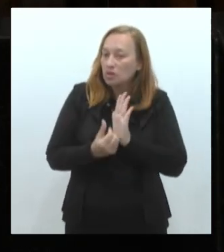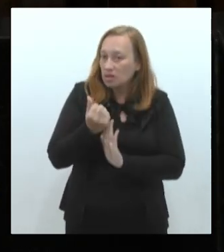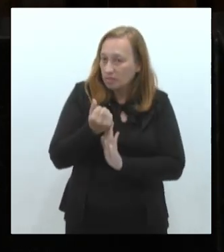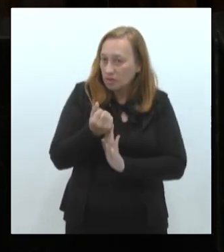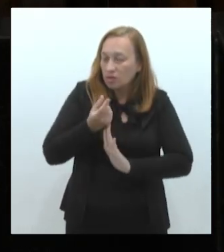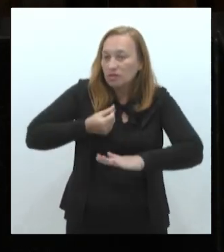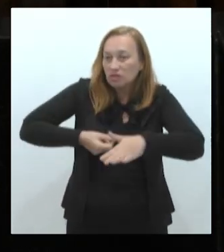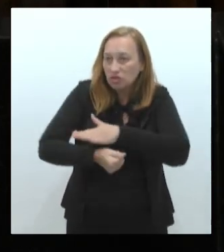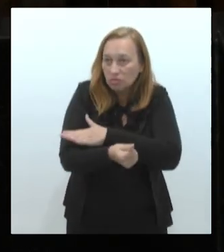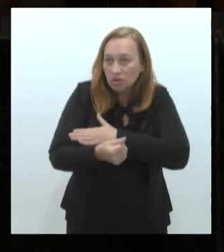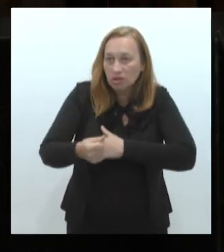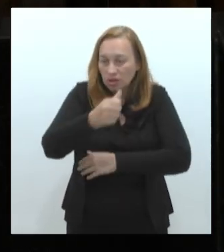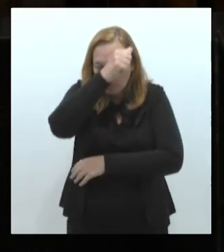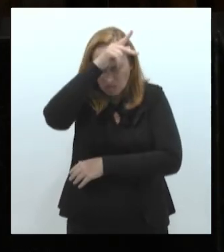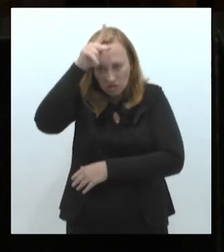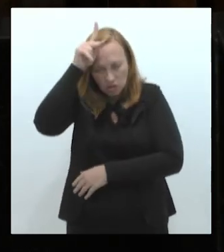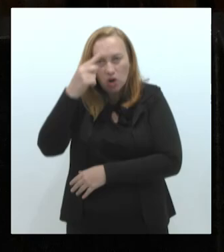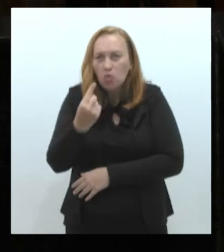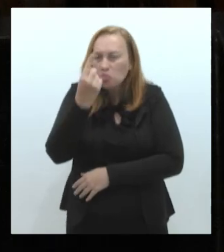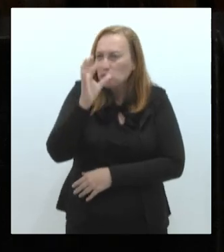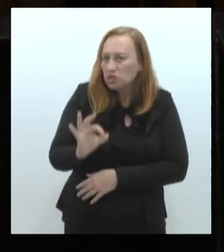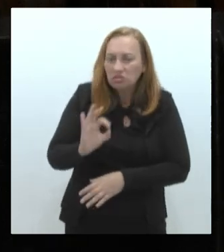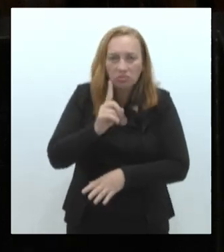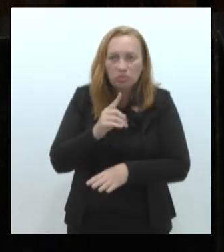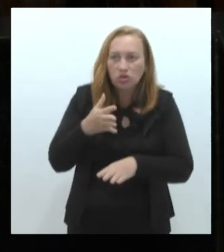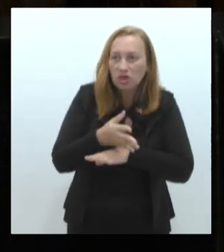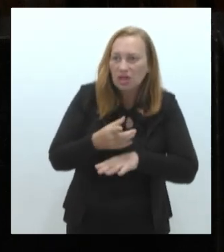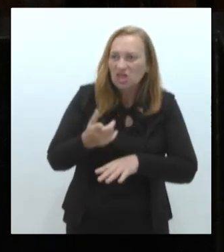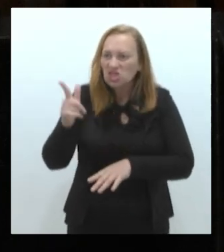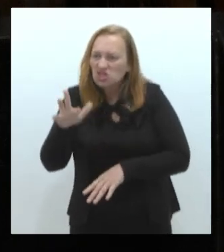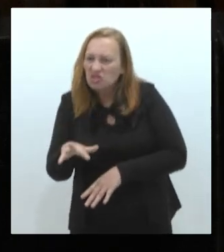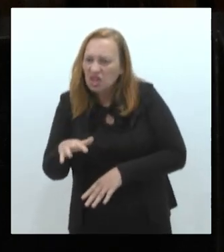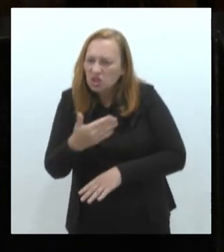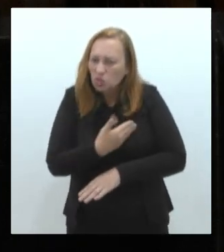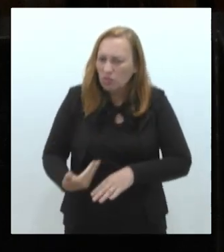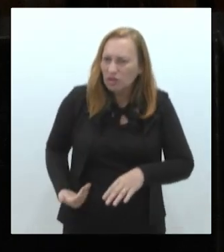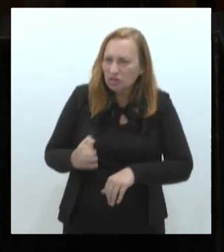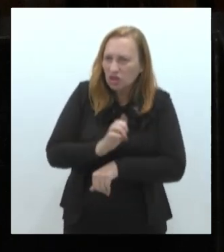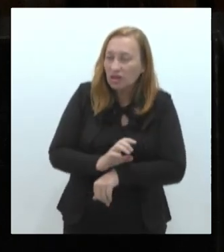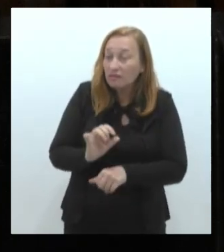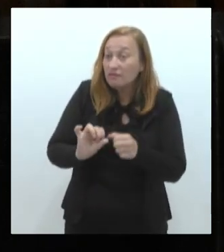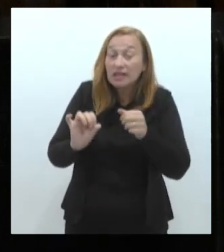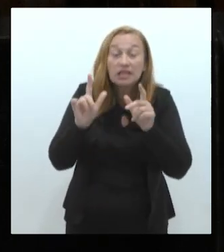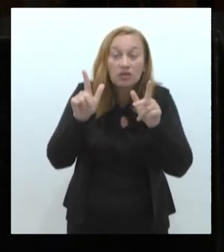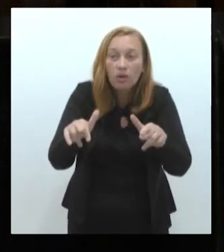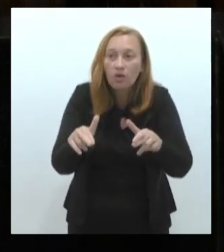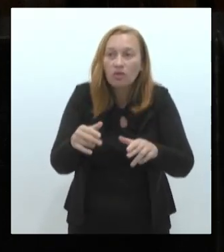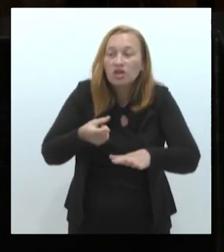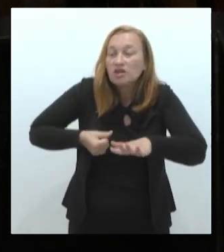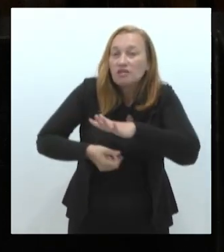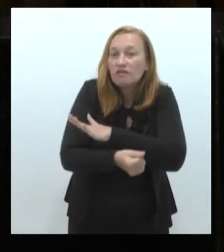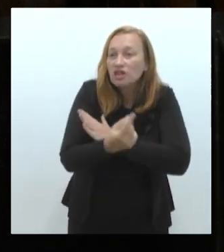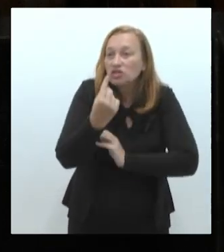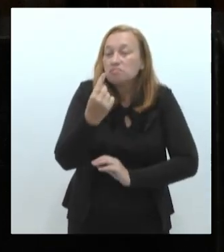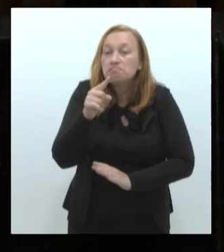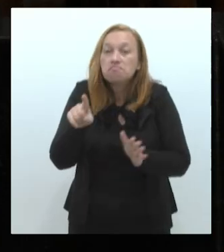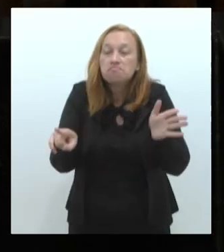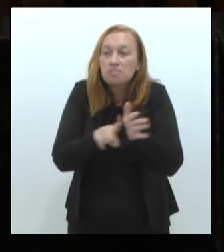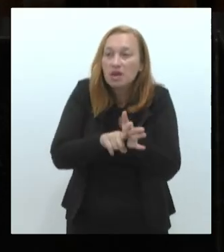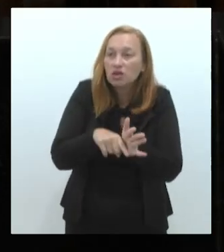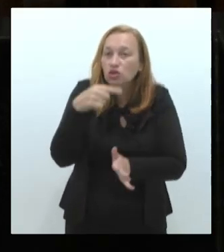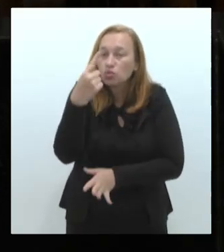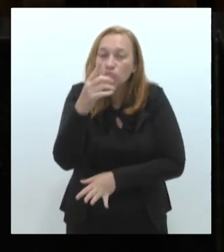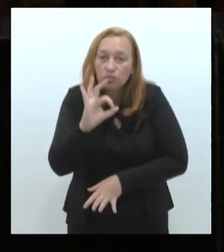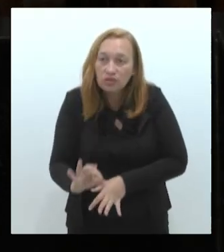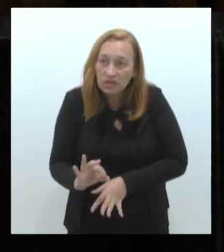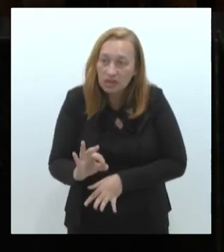civil das prefeituras não chega a 1%. Mas também não está diferente do governo do Estado, porque o governador faz a mesma coisa, investe menos de 1% e coloca o menos de